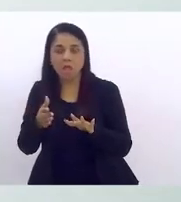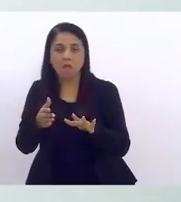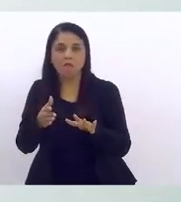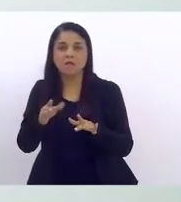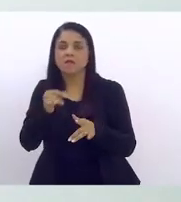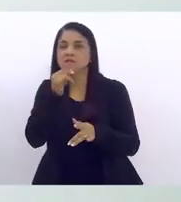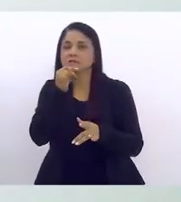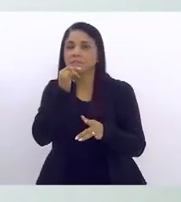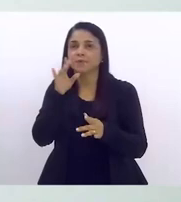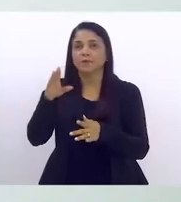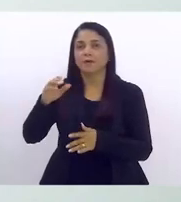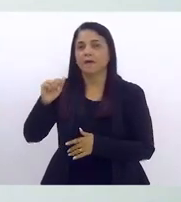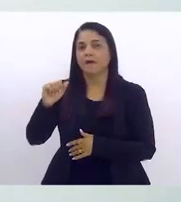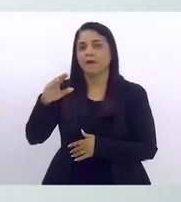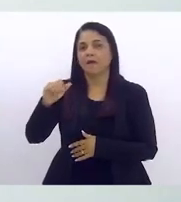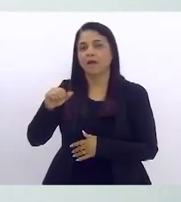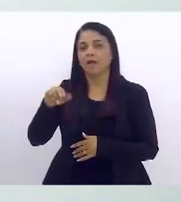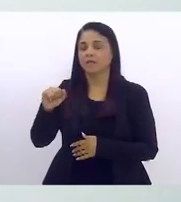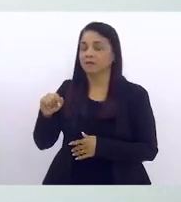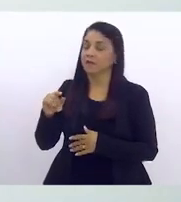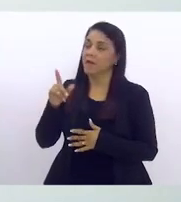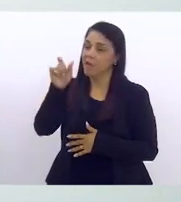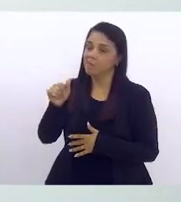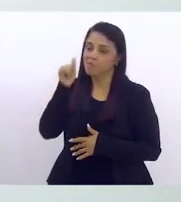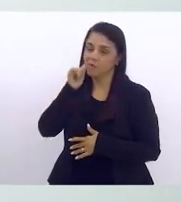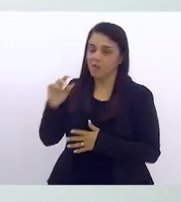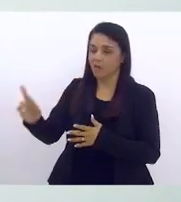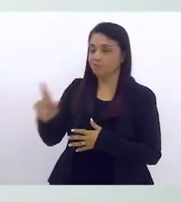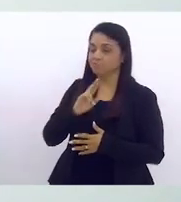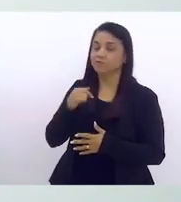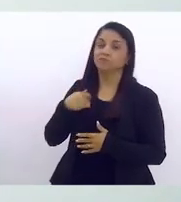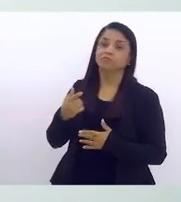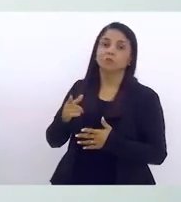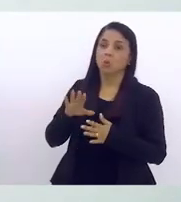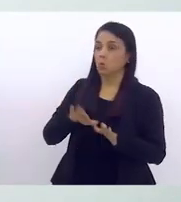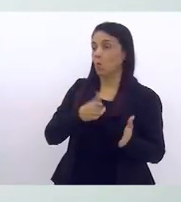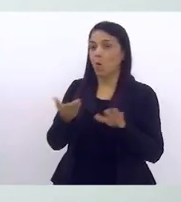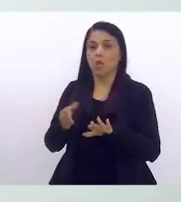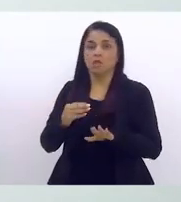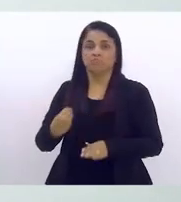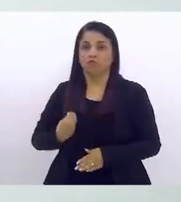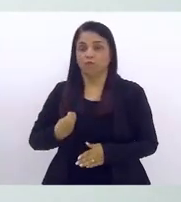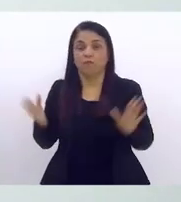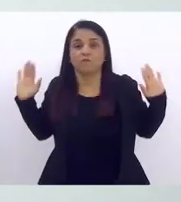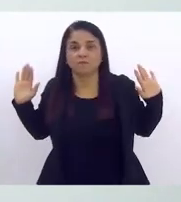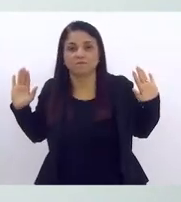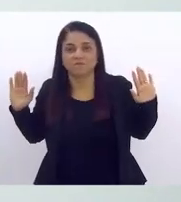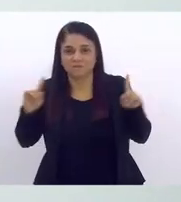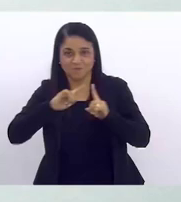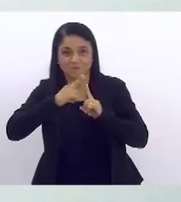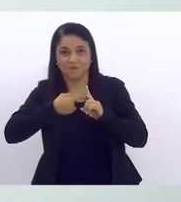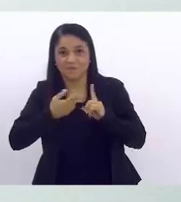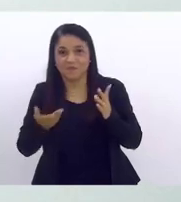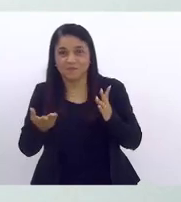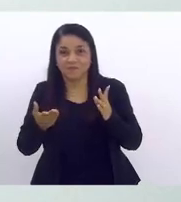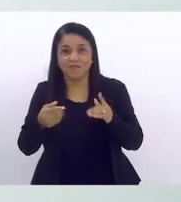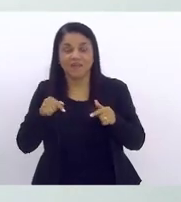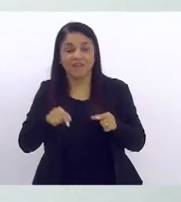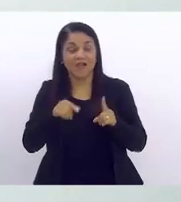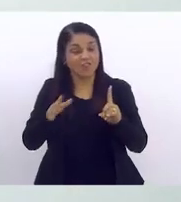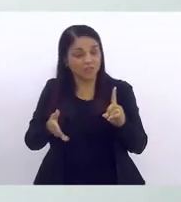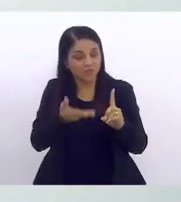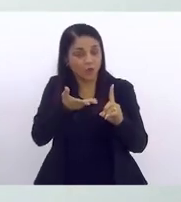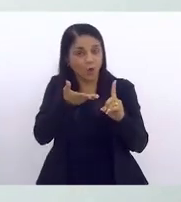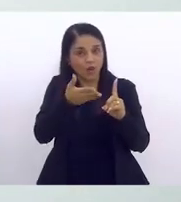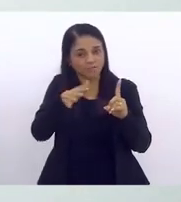Acari: doutor, obrigado, não morri. Então, eu não sei, efetivamente, se no nosso cenário a doula vai